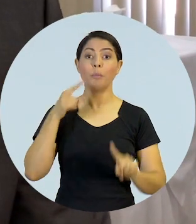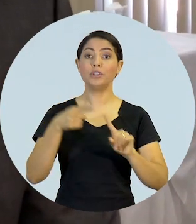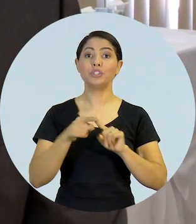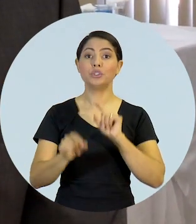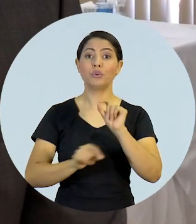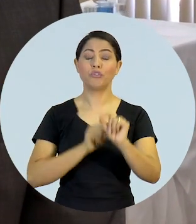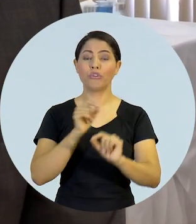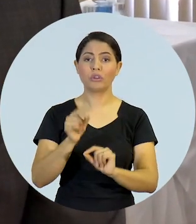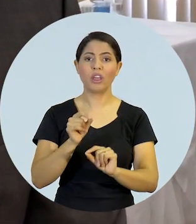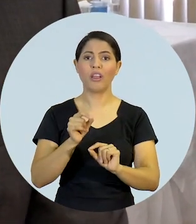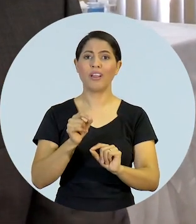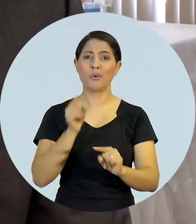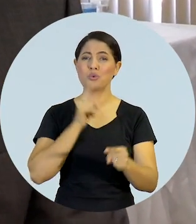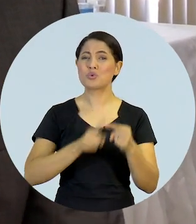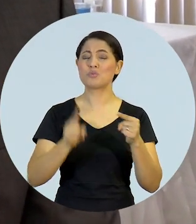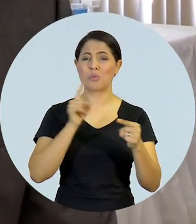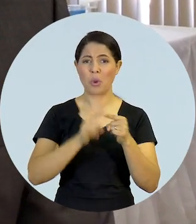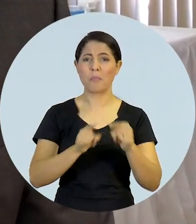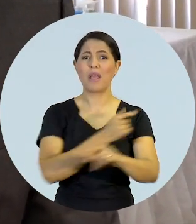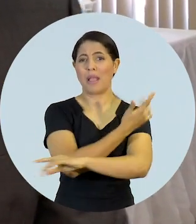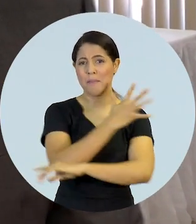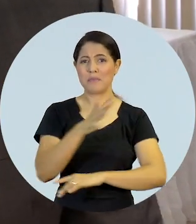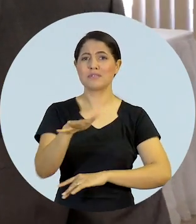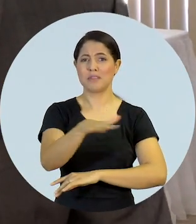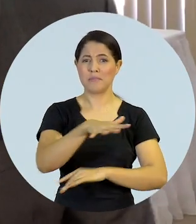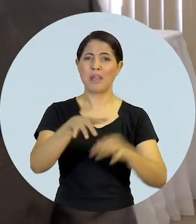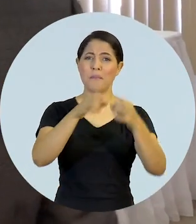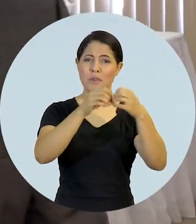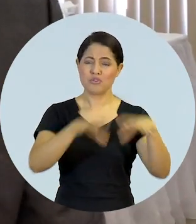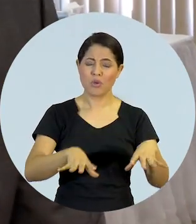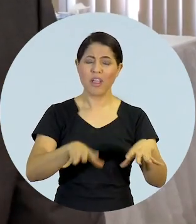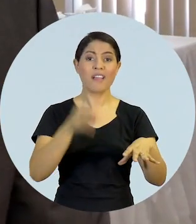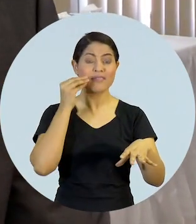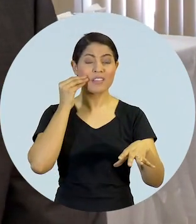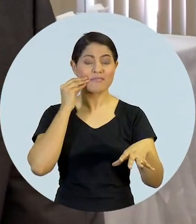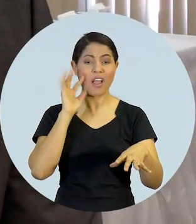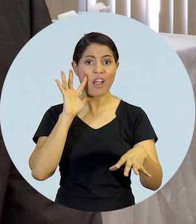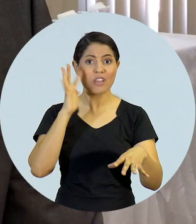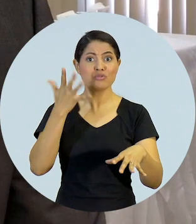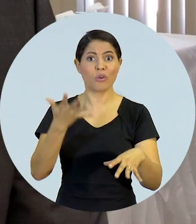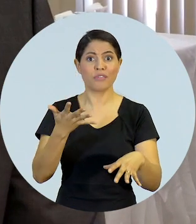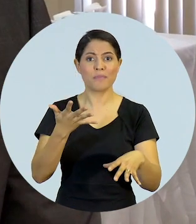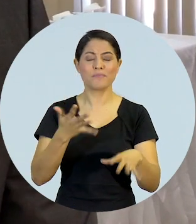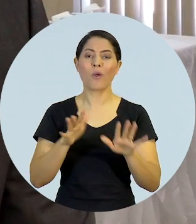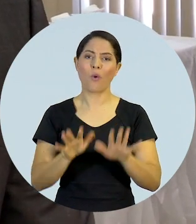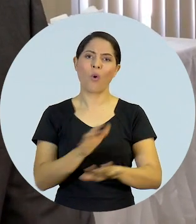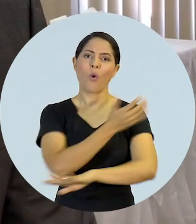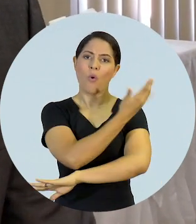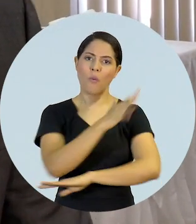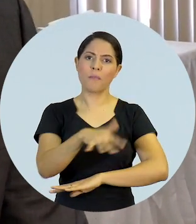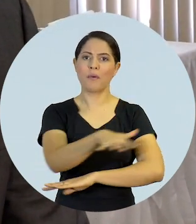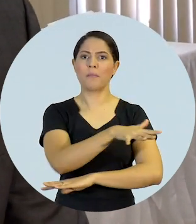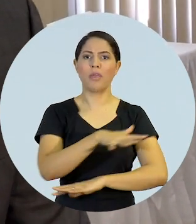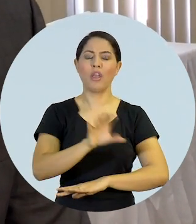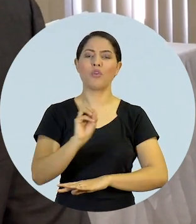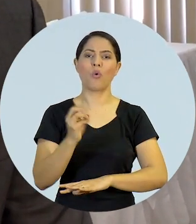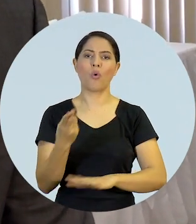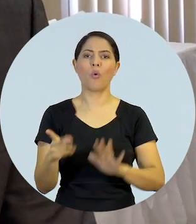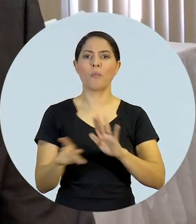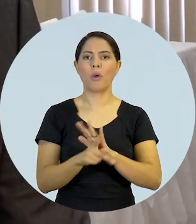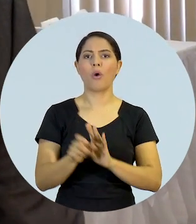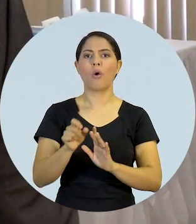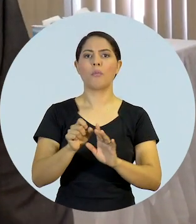trazer soluções para os impactos ambientais que têm sido concretizados, seja ao meio ambiente, seja ao meio